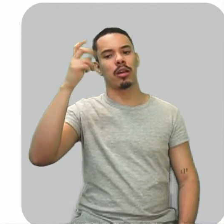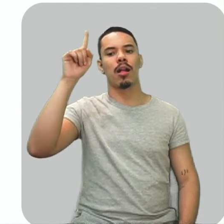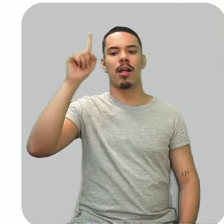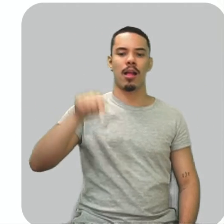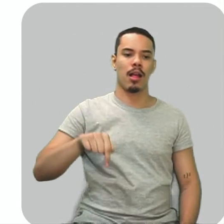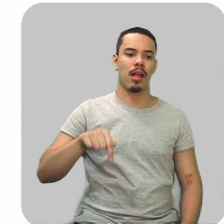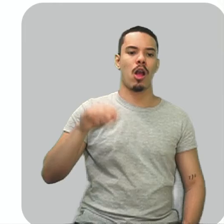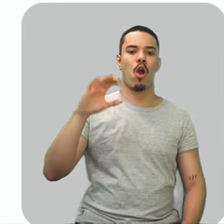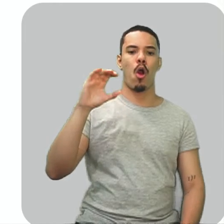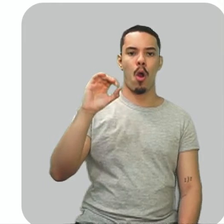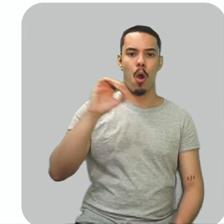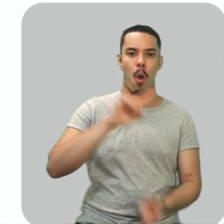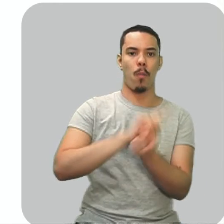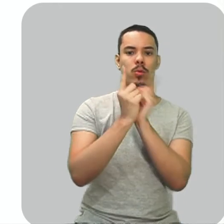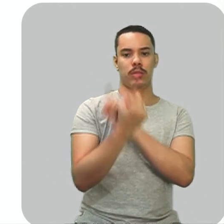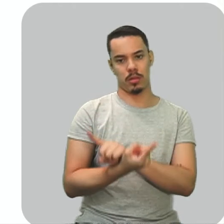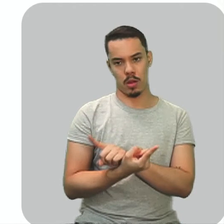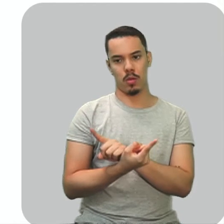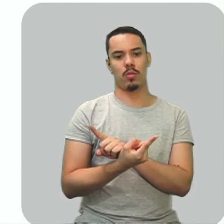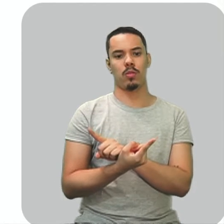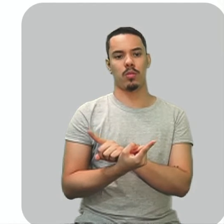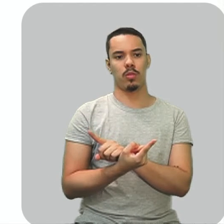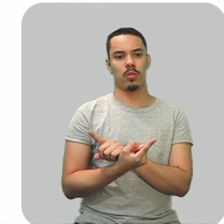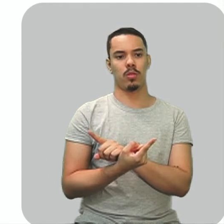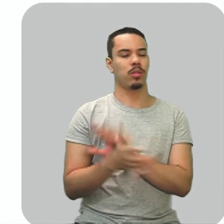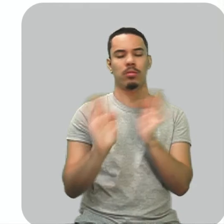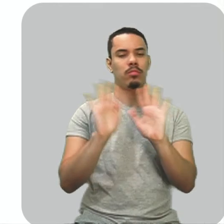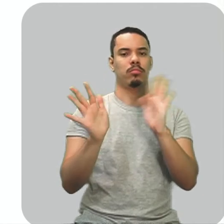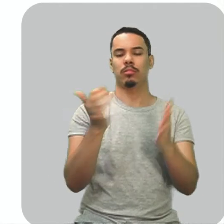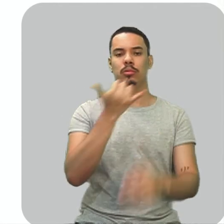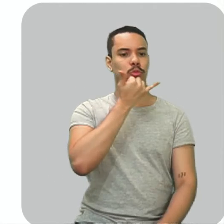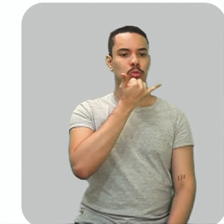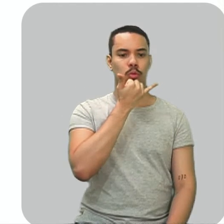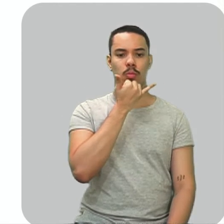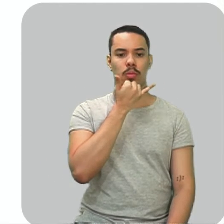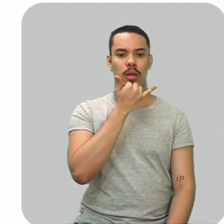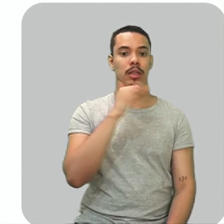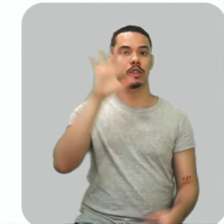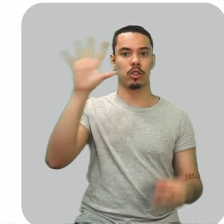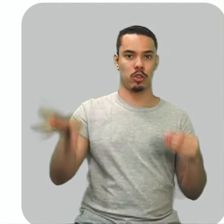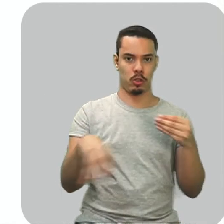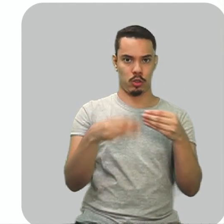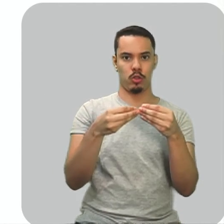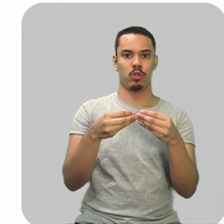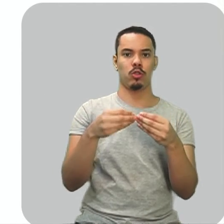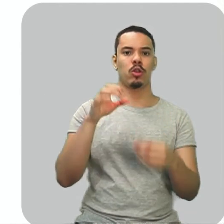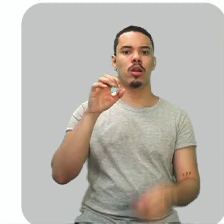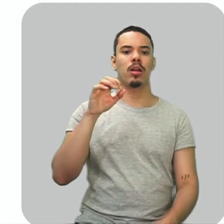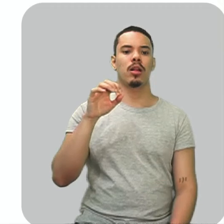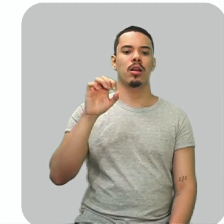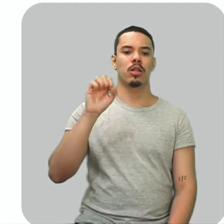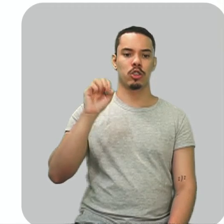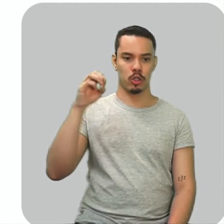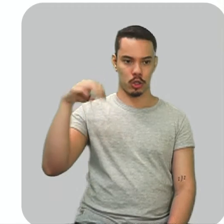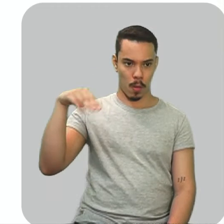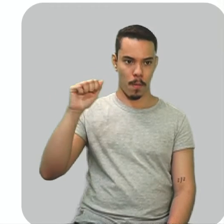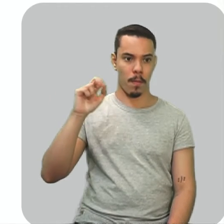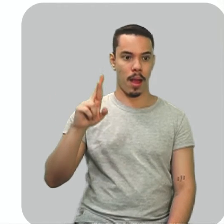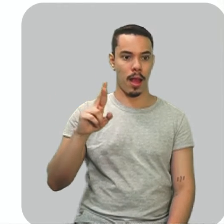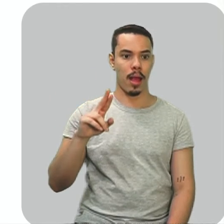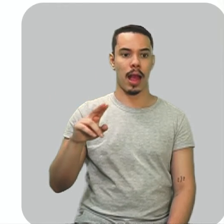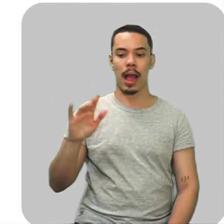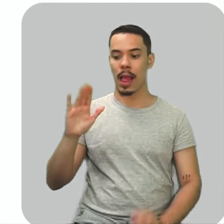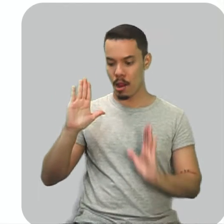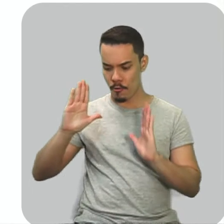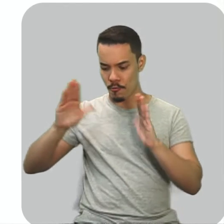é oposição ou melhor Oposição não toma não só é aplicado